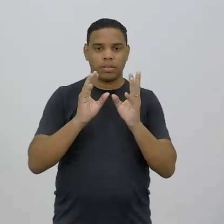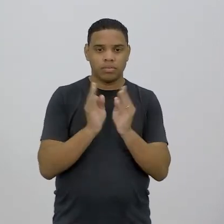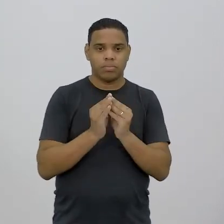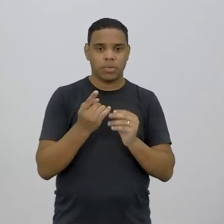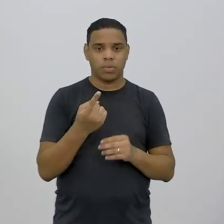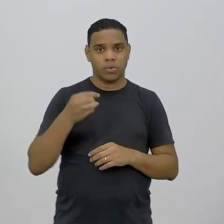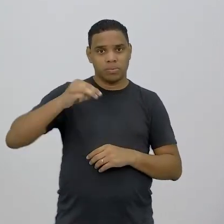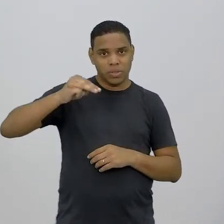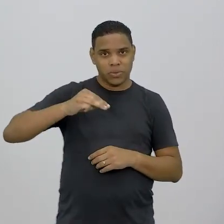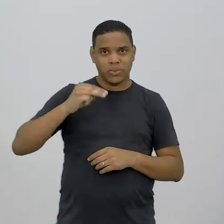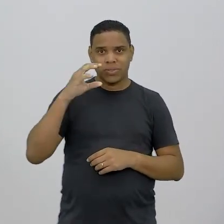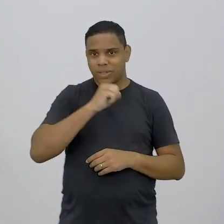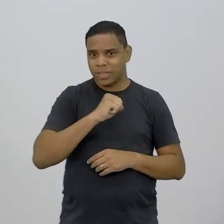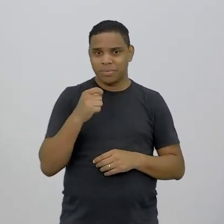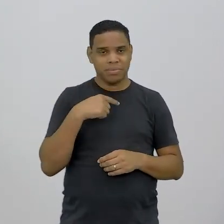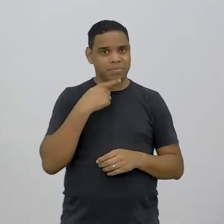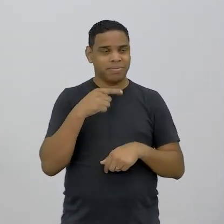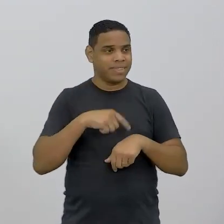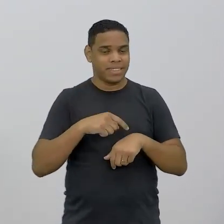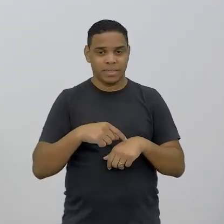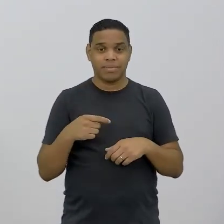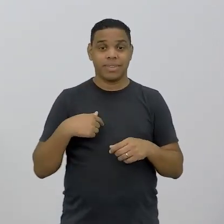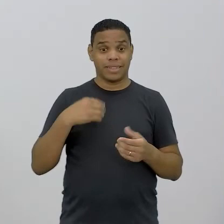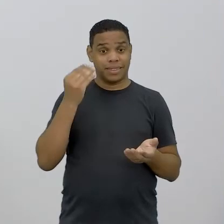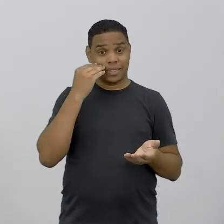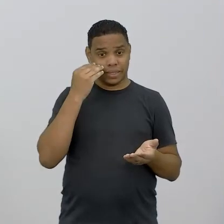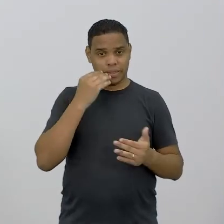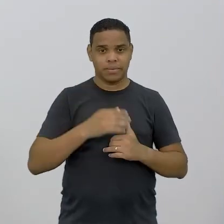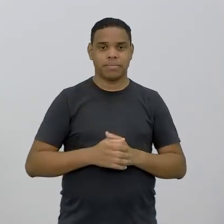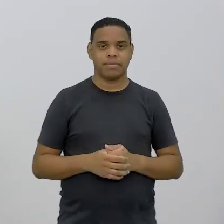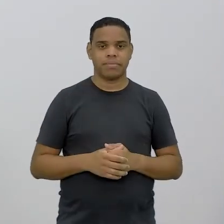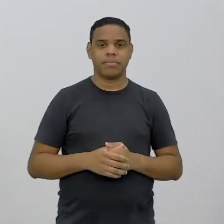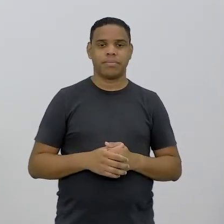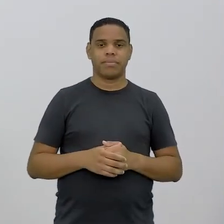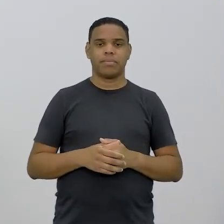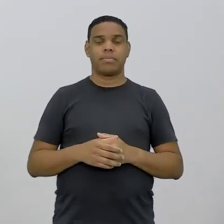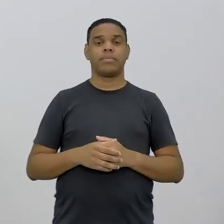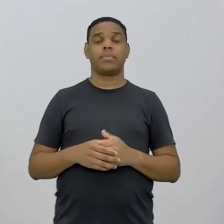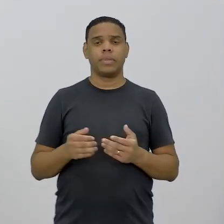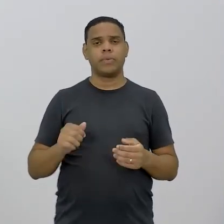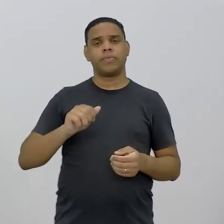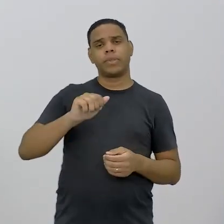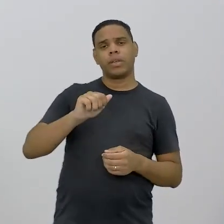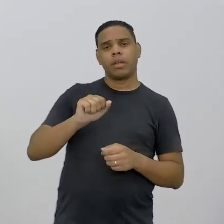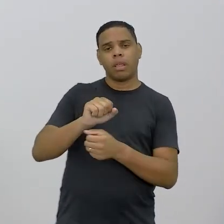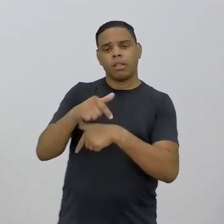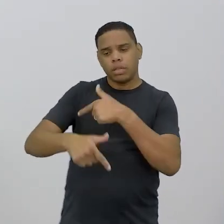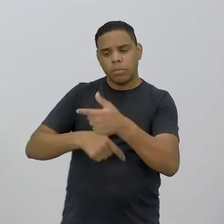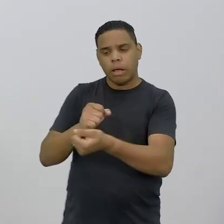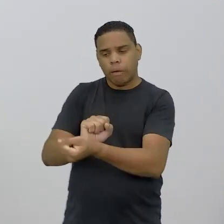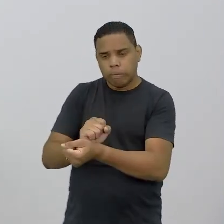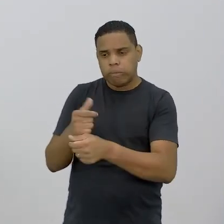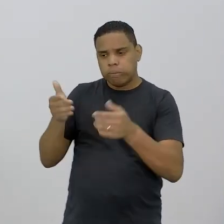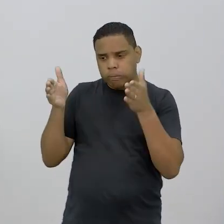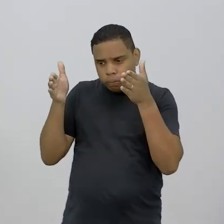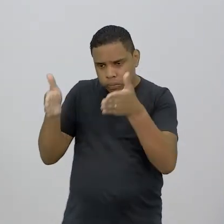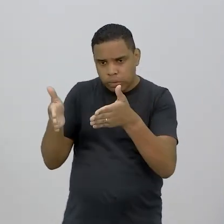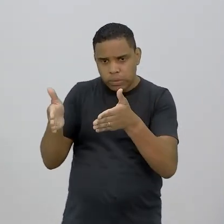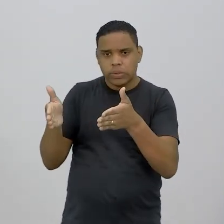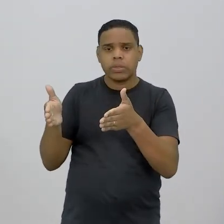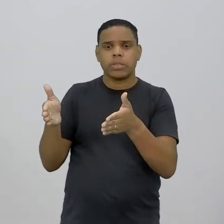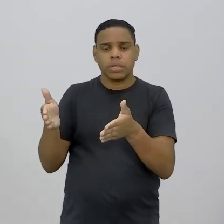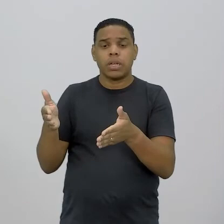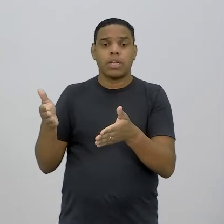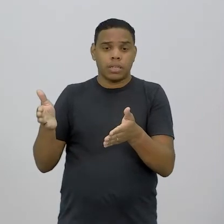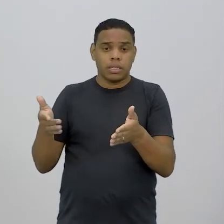1 minuto a ideia de alienação para o Marx, mas vamos tentar. A alienação, como mostrei no slide, tem a ver com essa